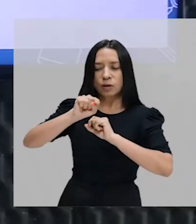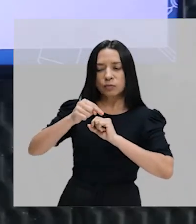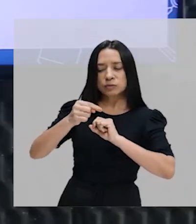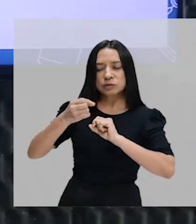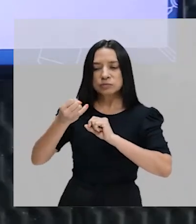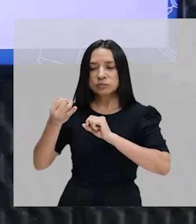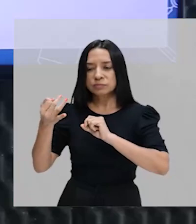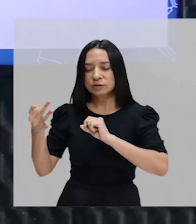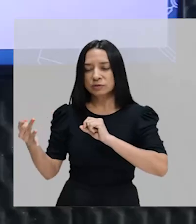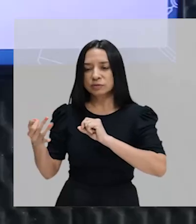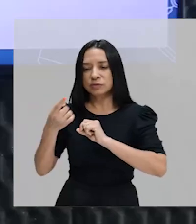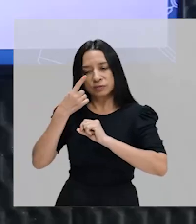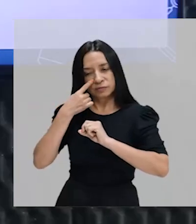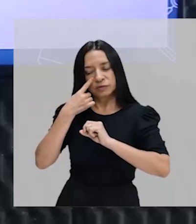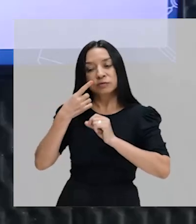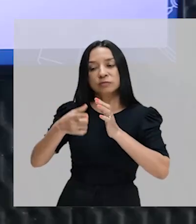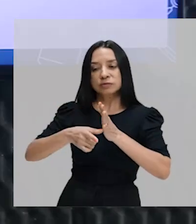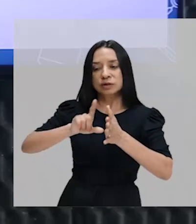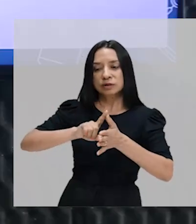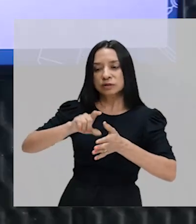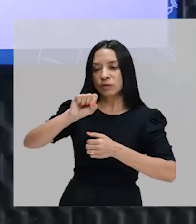vimos também ainda há pouco. A dízima